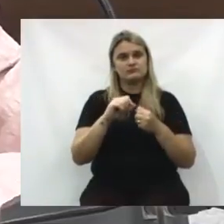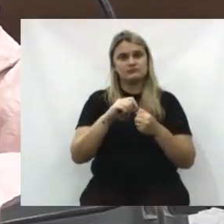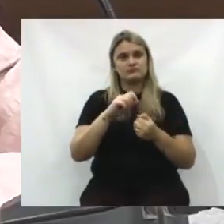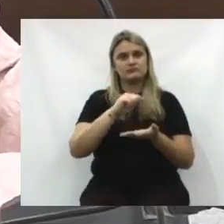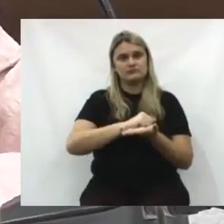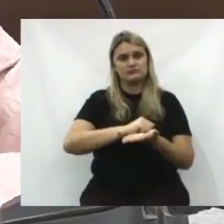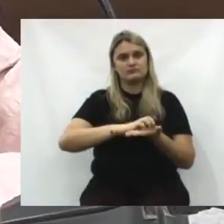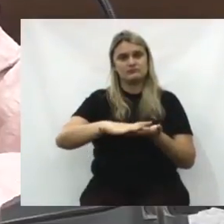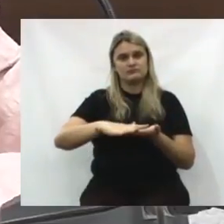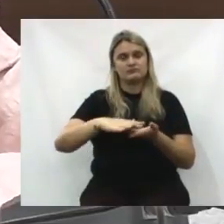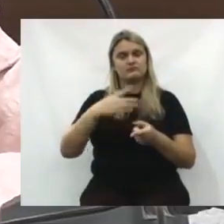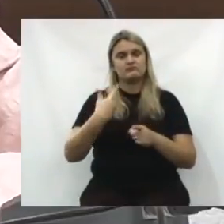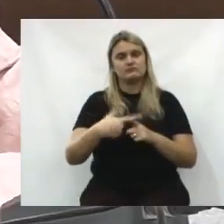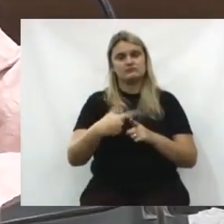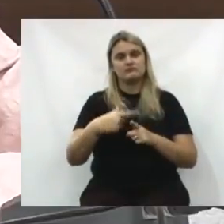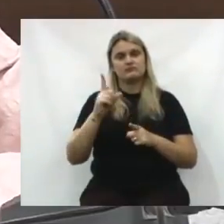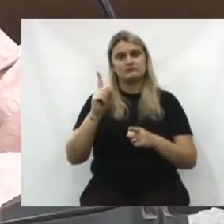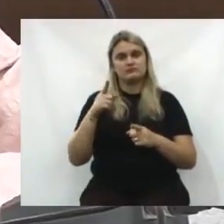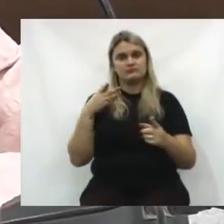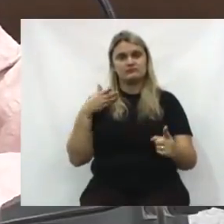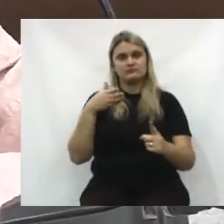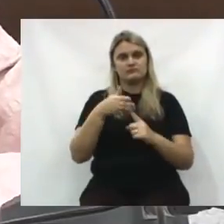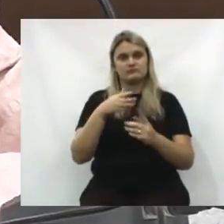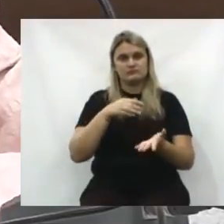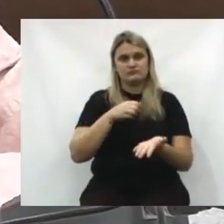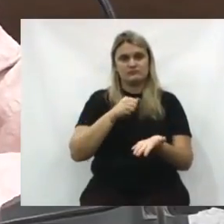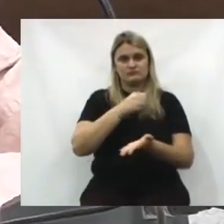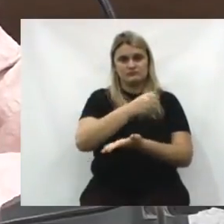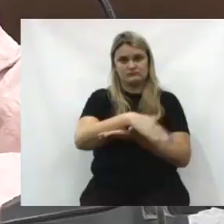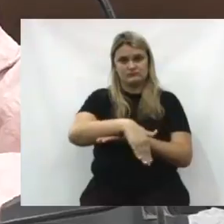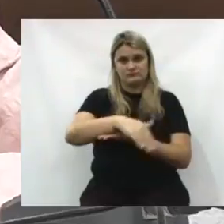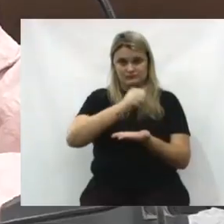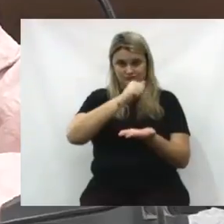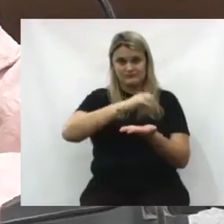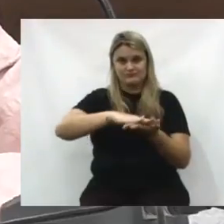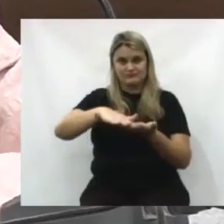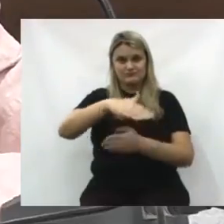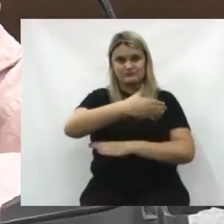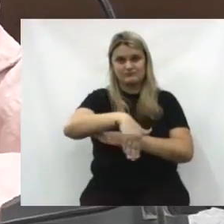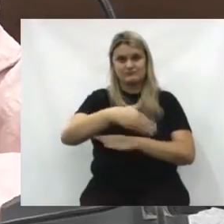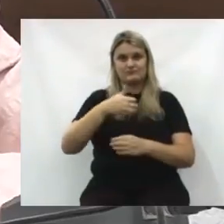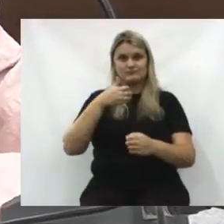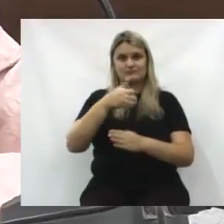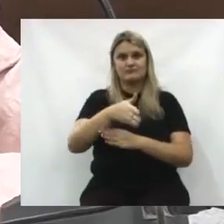a concretização desta obra, pois trata de acesso